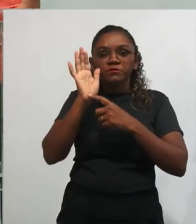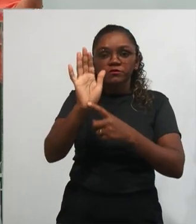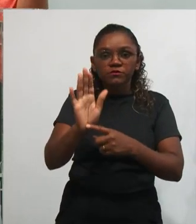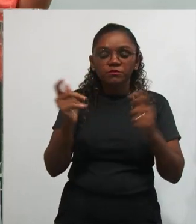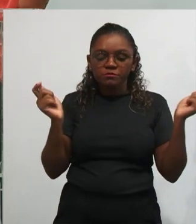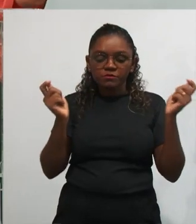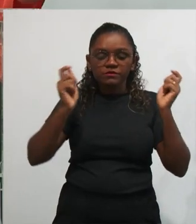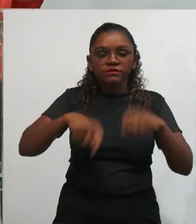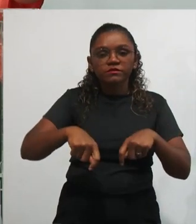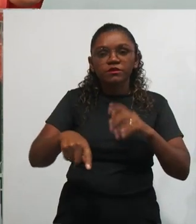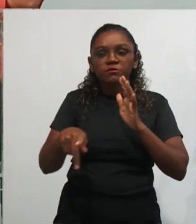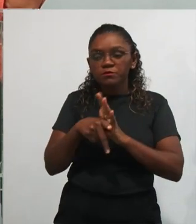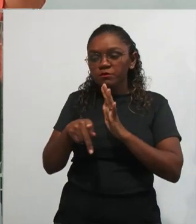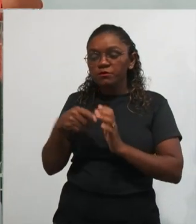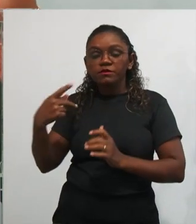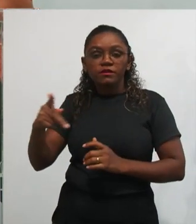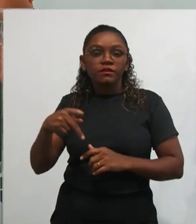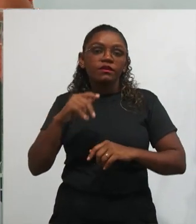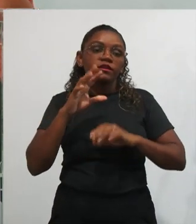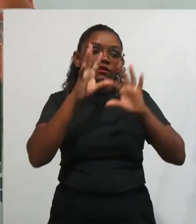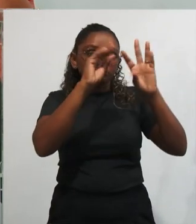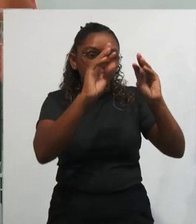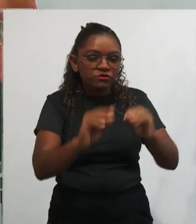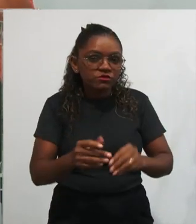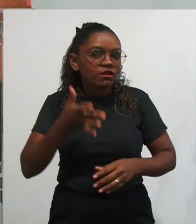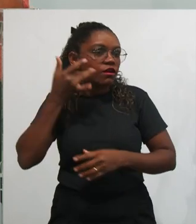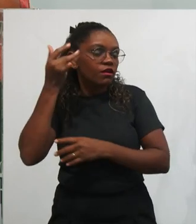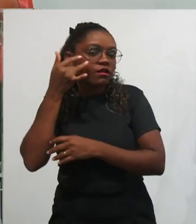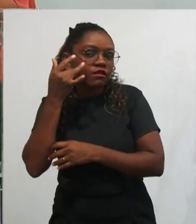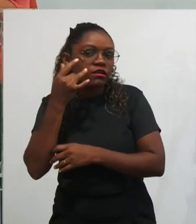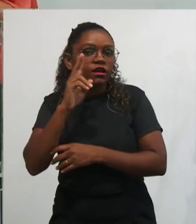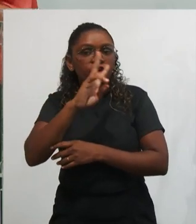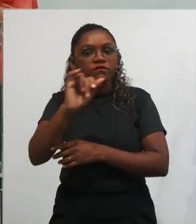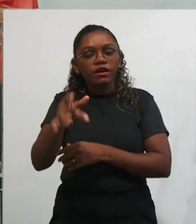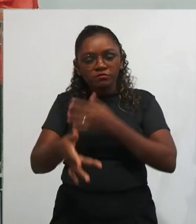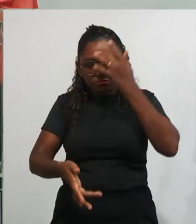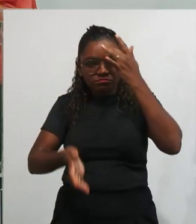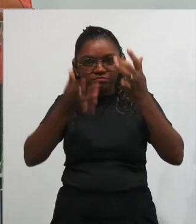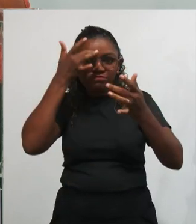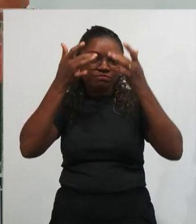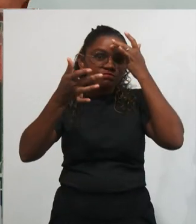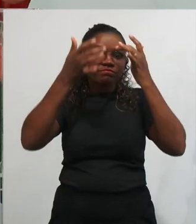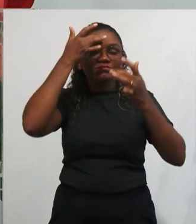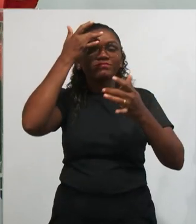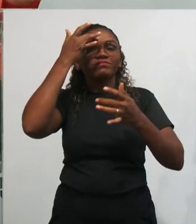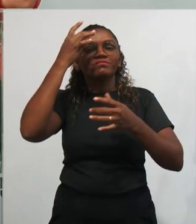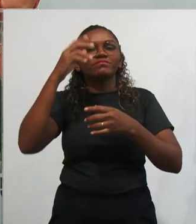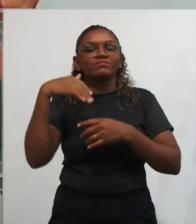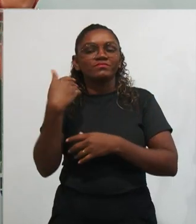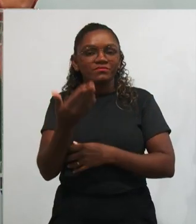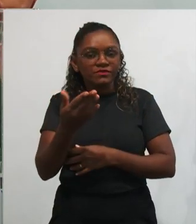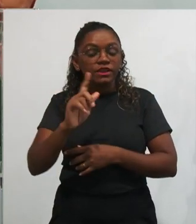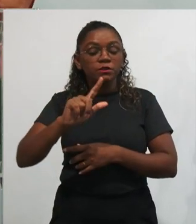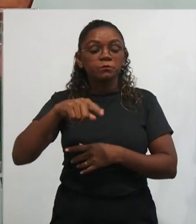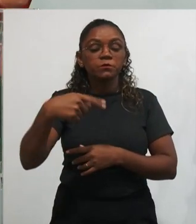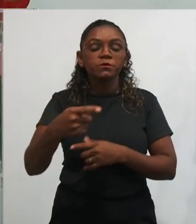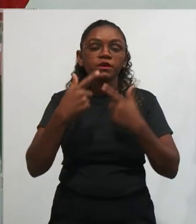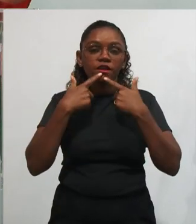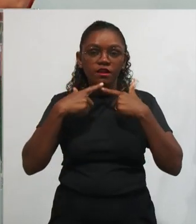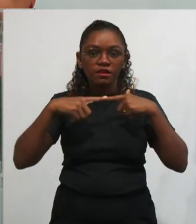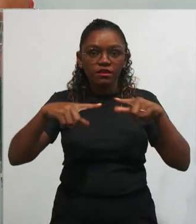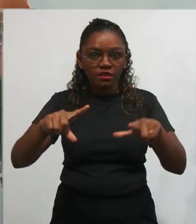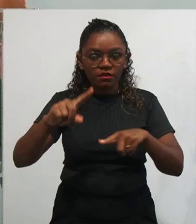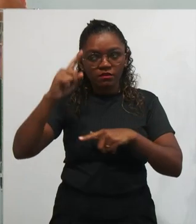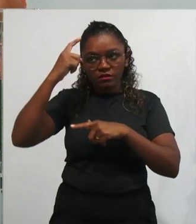exploração ela abasteça sua memória quando ela vai pra parte da linguagem ela vai acionar esse essa